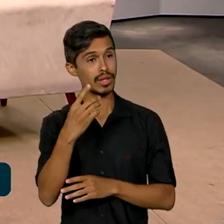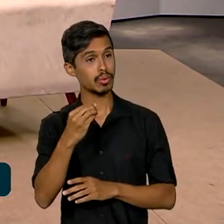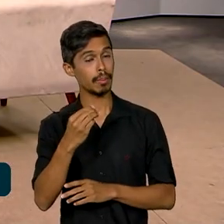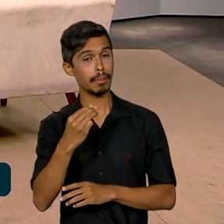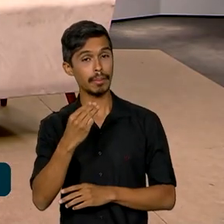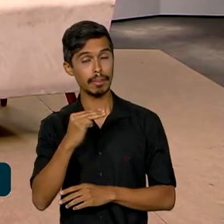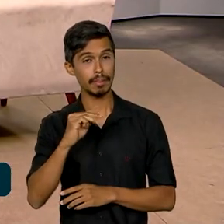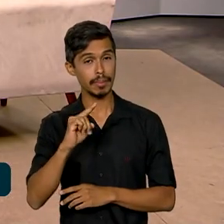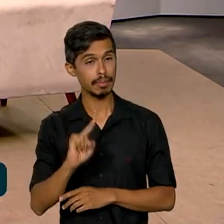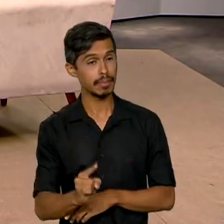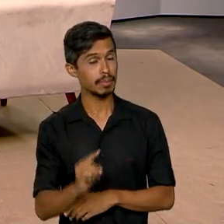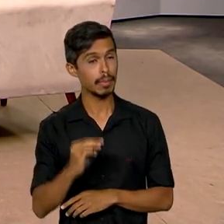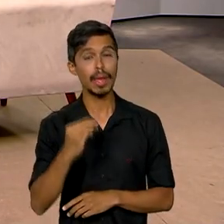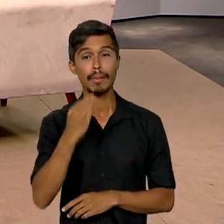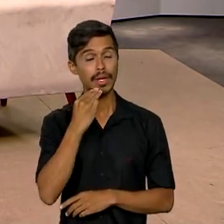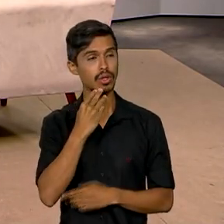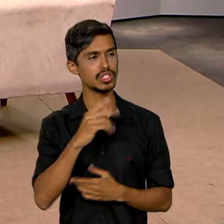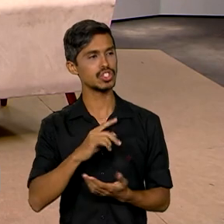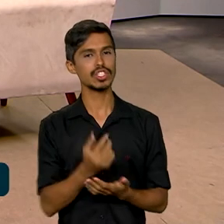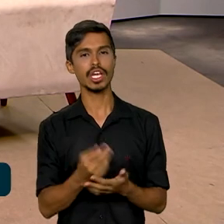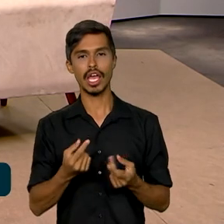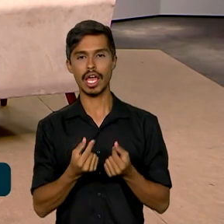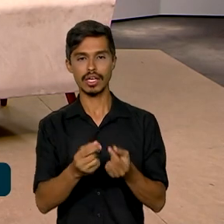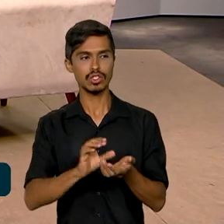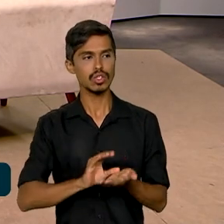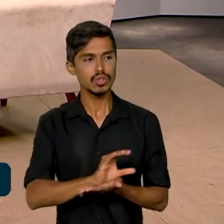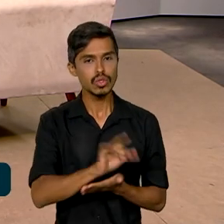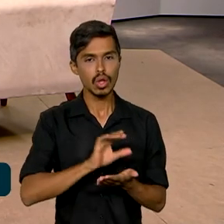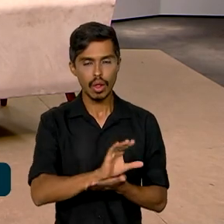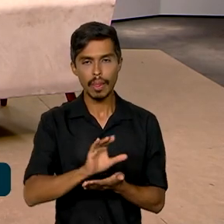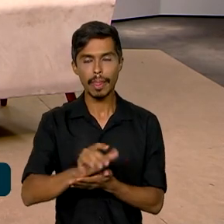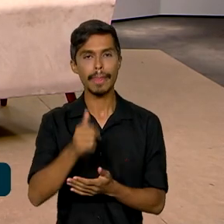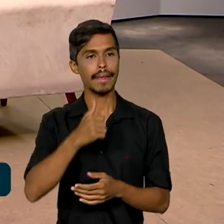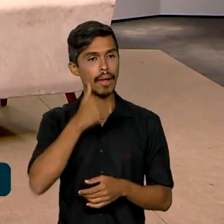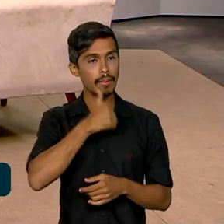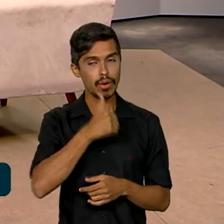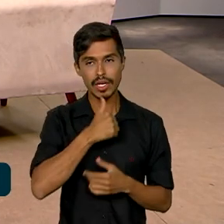fortalecer organismos de políticas para as mulheres nos estados.